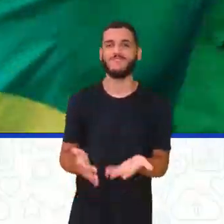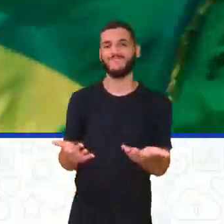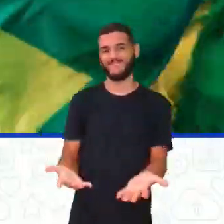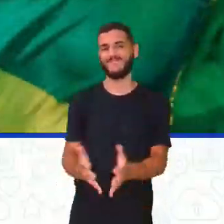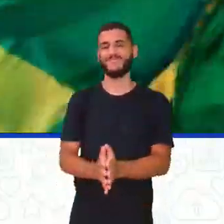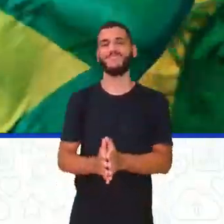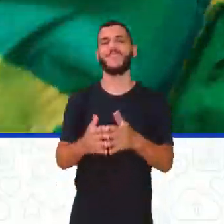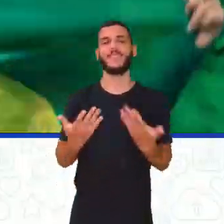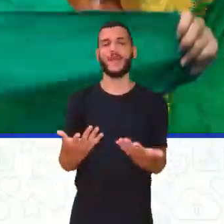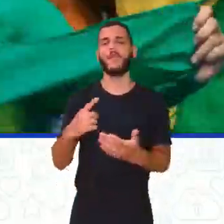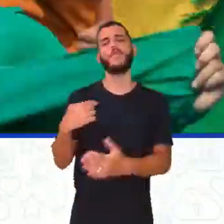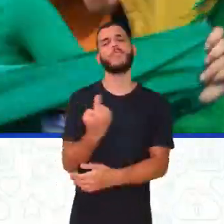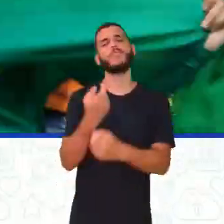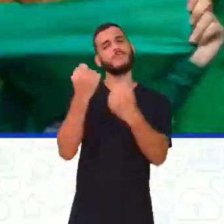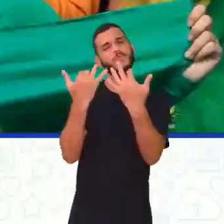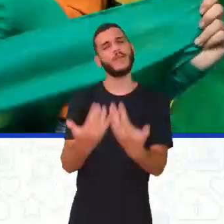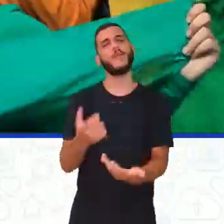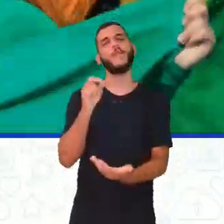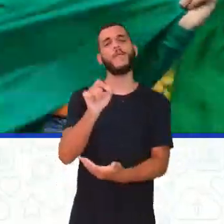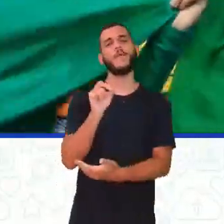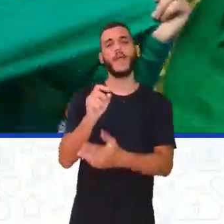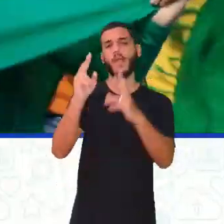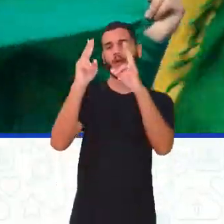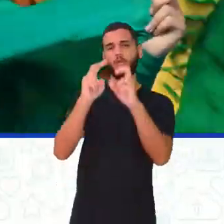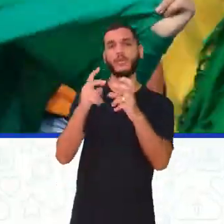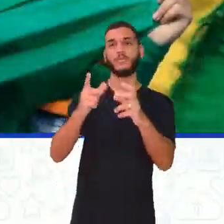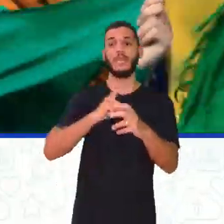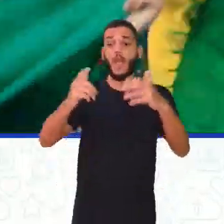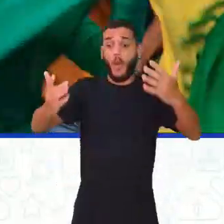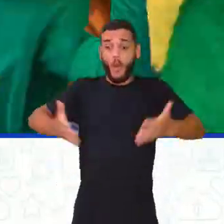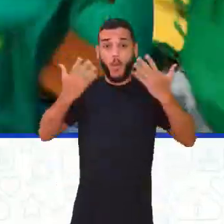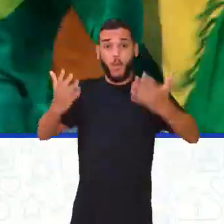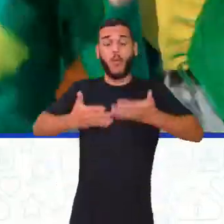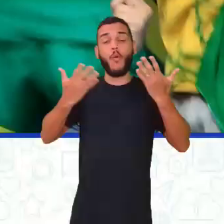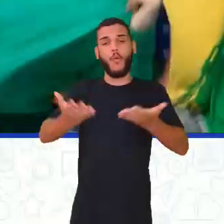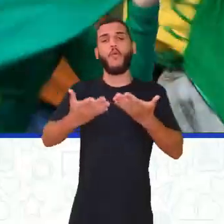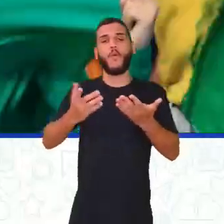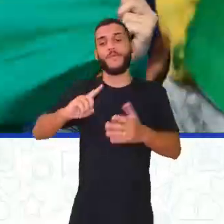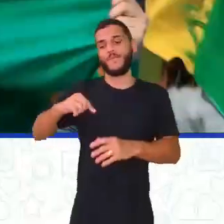gente fala de agitação, de pegar fogo, a